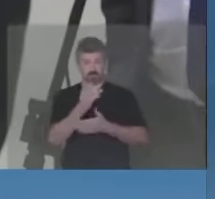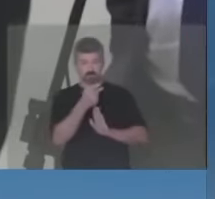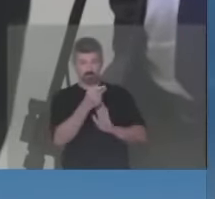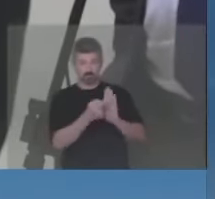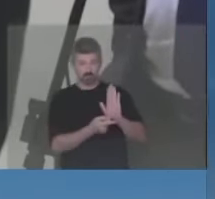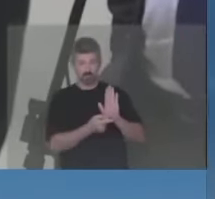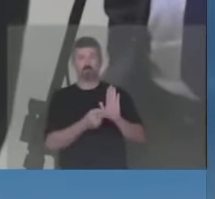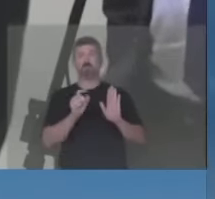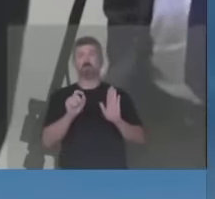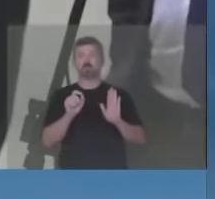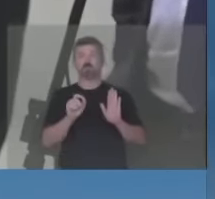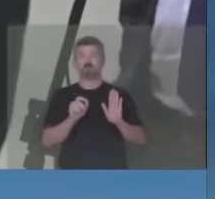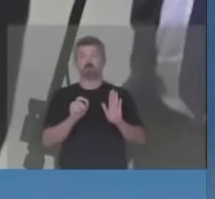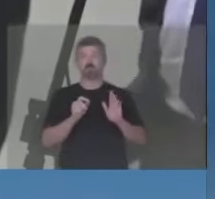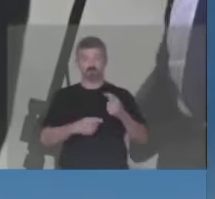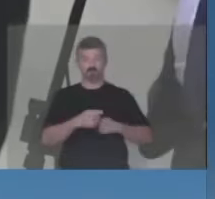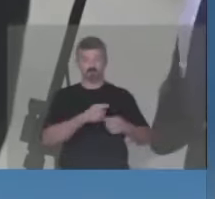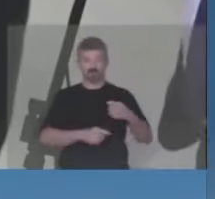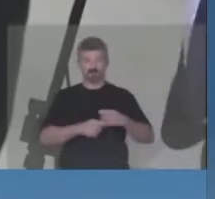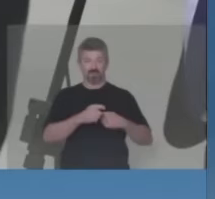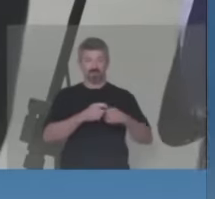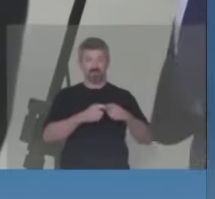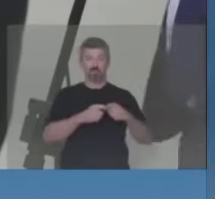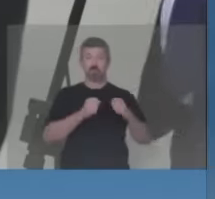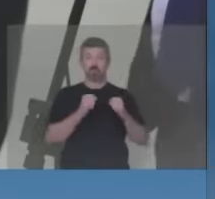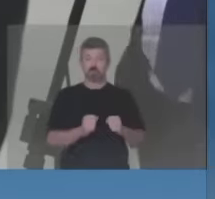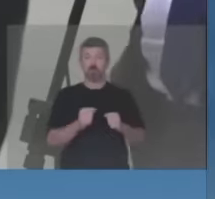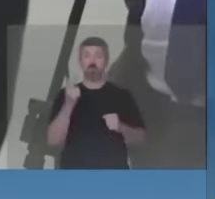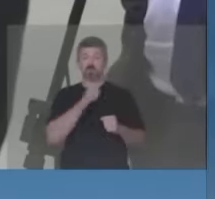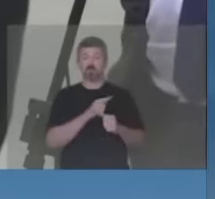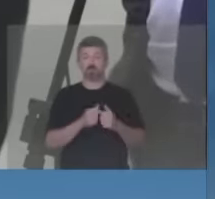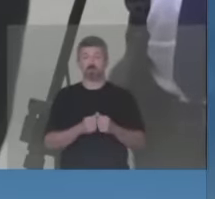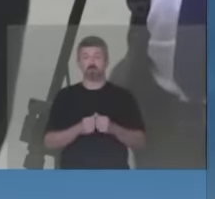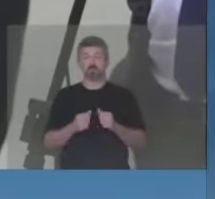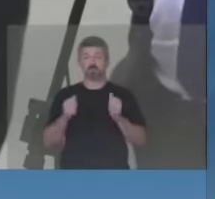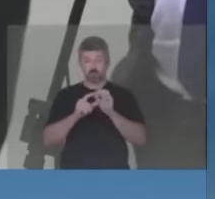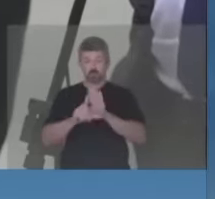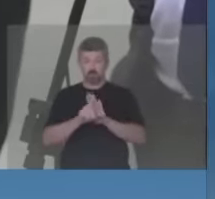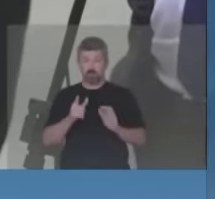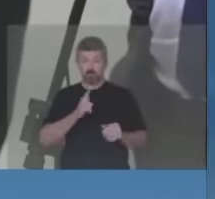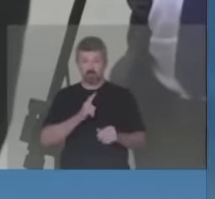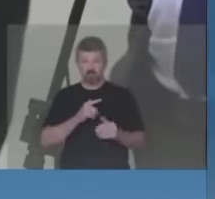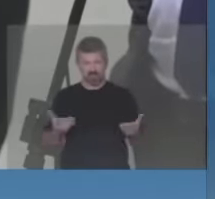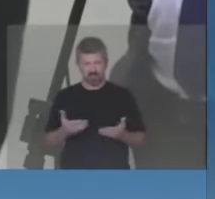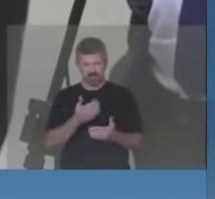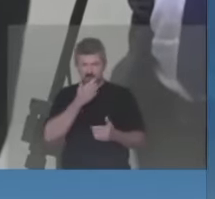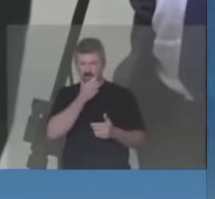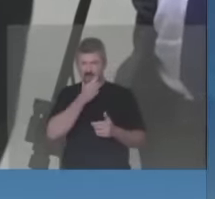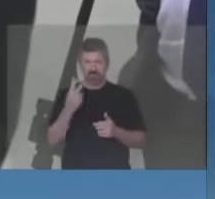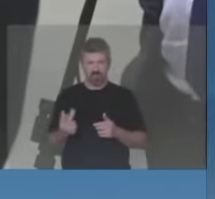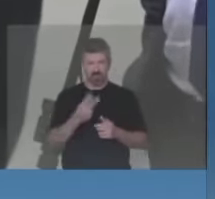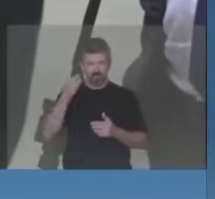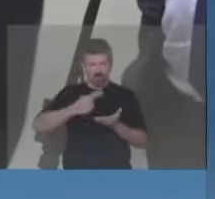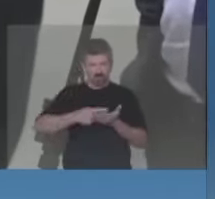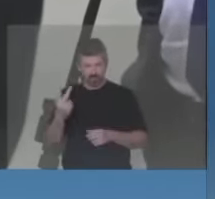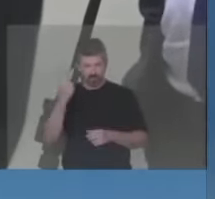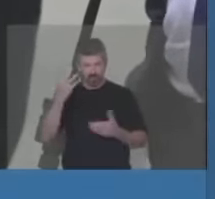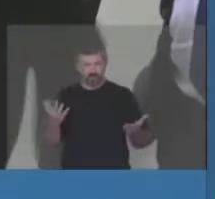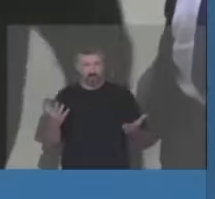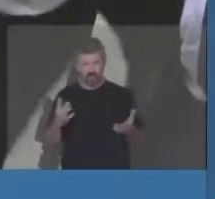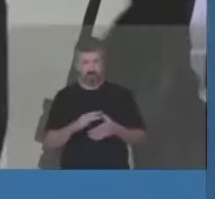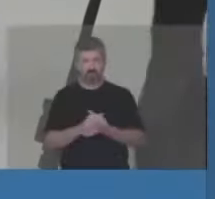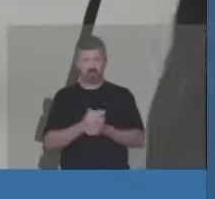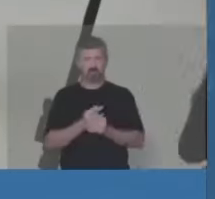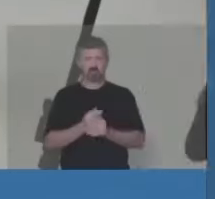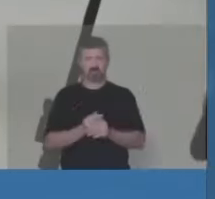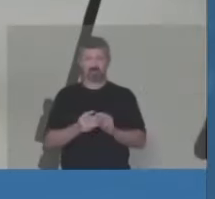projeto onde o negociado pode ser feito, inclusive com a legislação. E agora não querem valorizar o acordo coletivo?